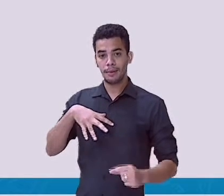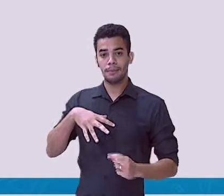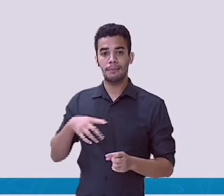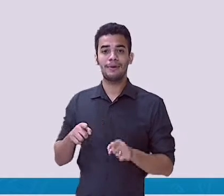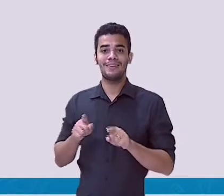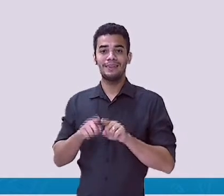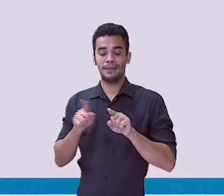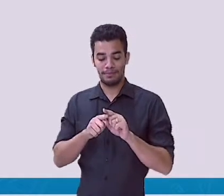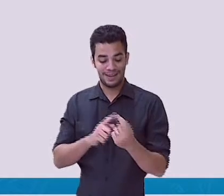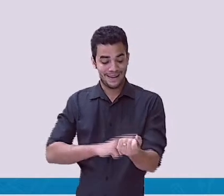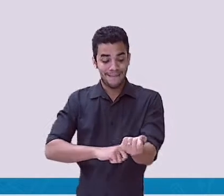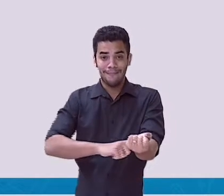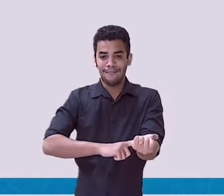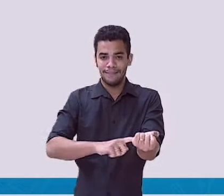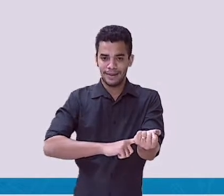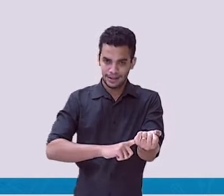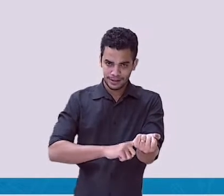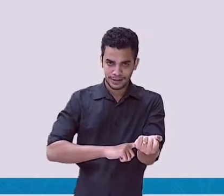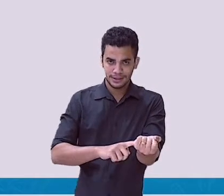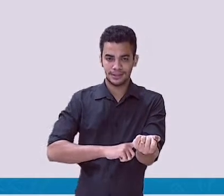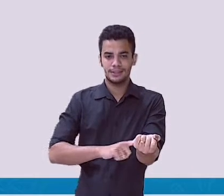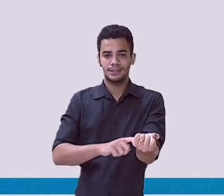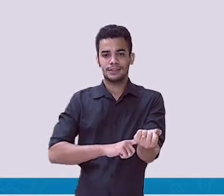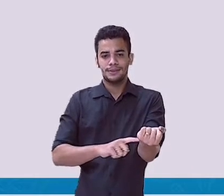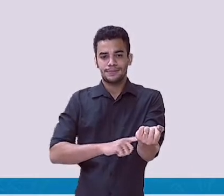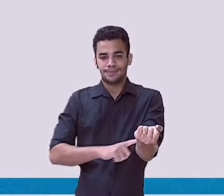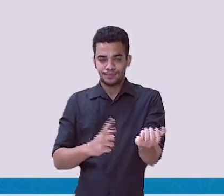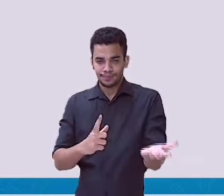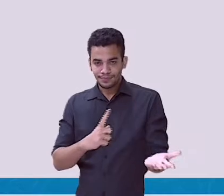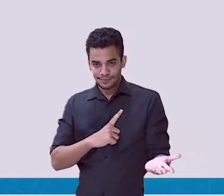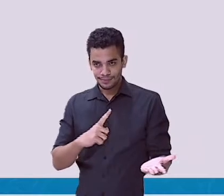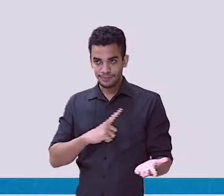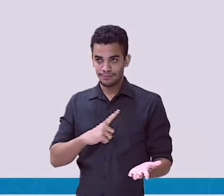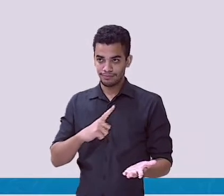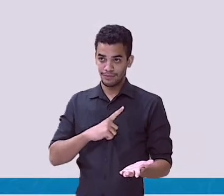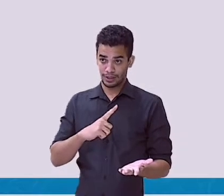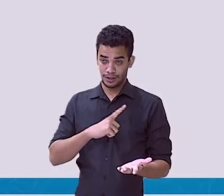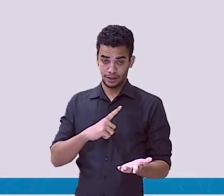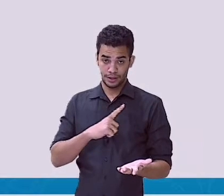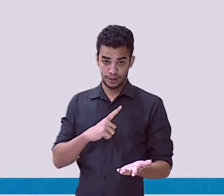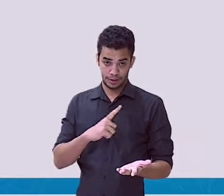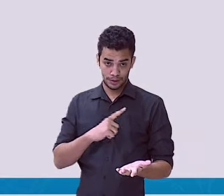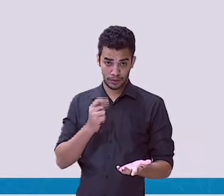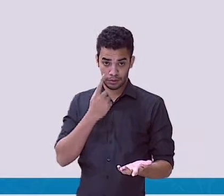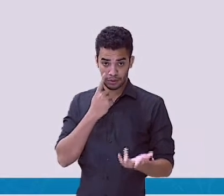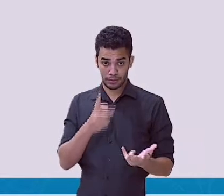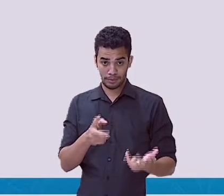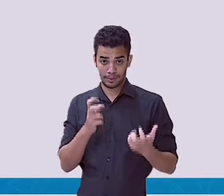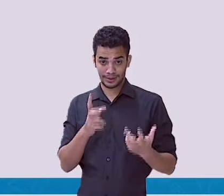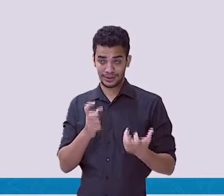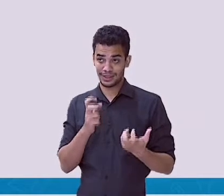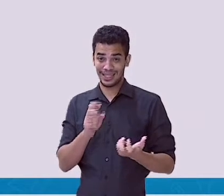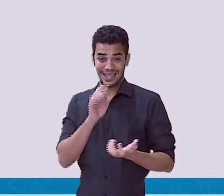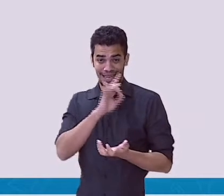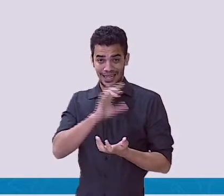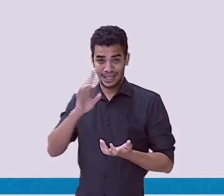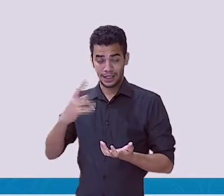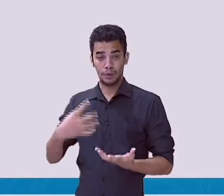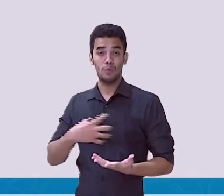temos artérias, nós temos arteríolas, que aí se abrem, cada uma com